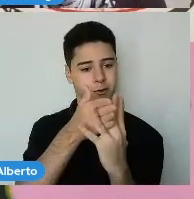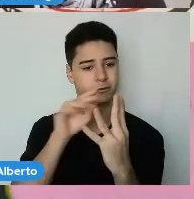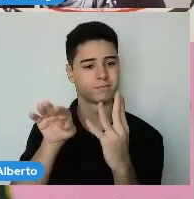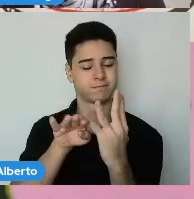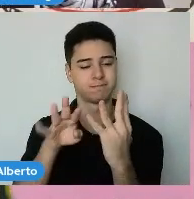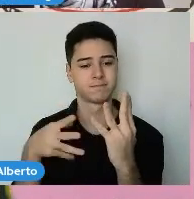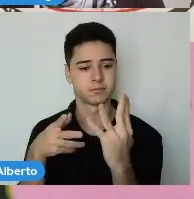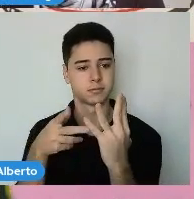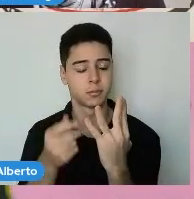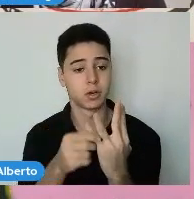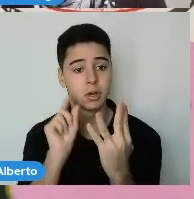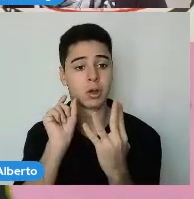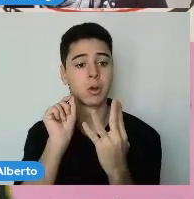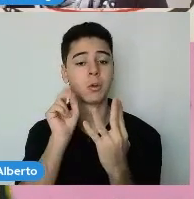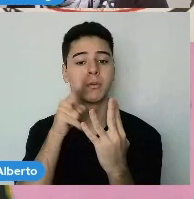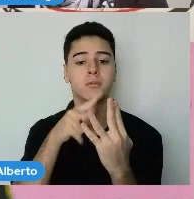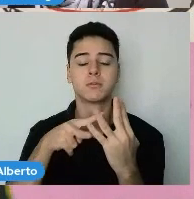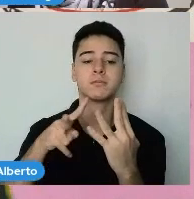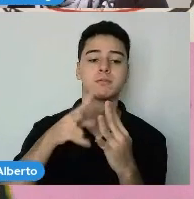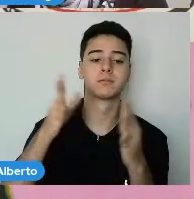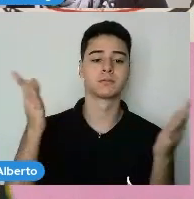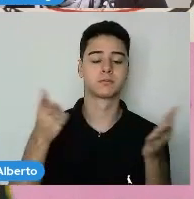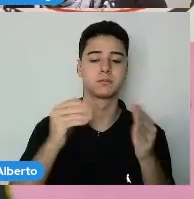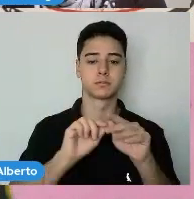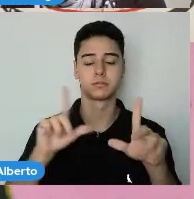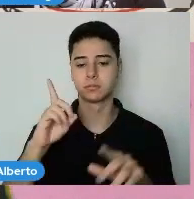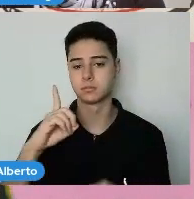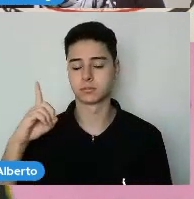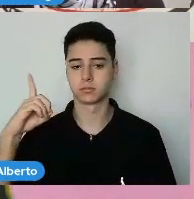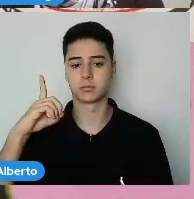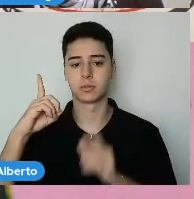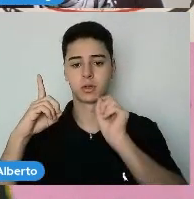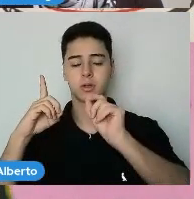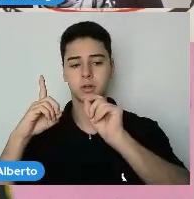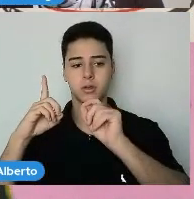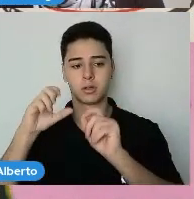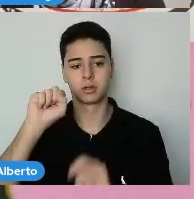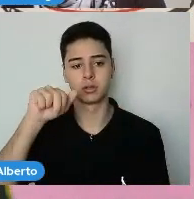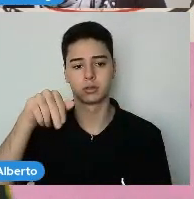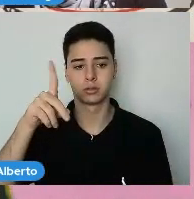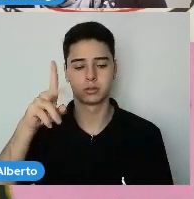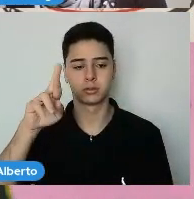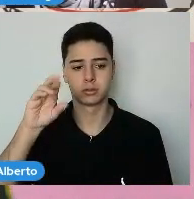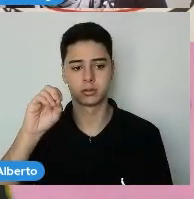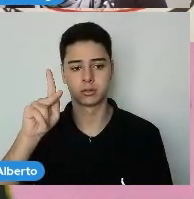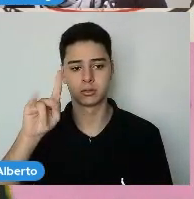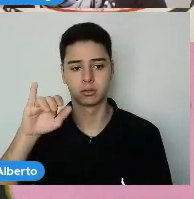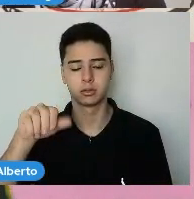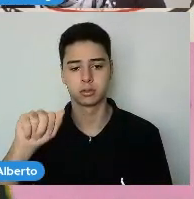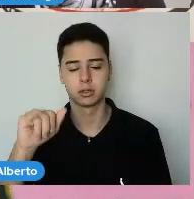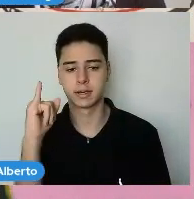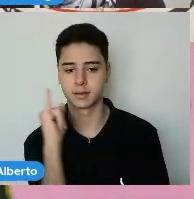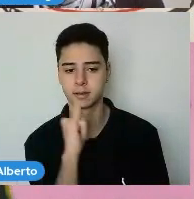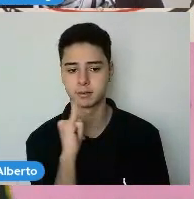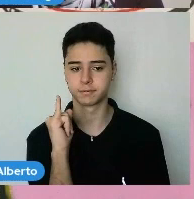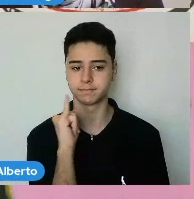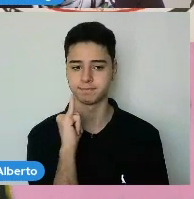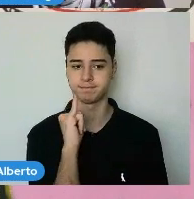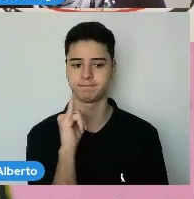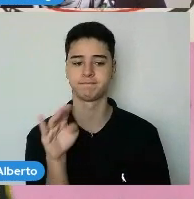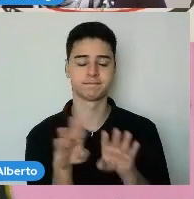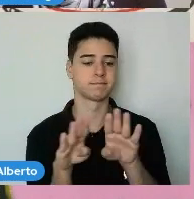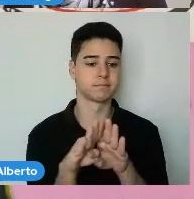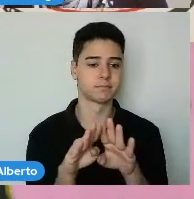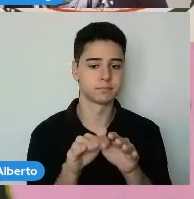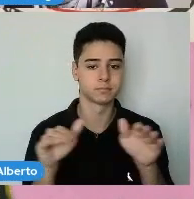Essa instalação que vocês estão vendo aí à direita é do Sandro Chia, também um artista italiano, tá? Chama Mesa